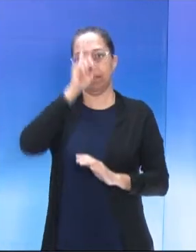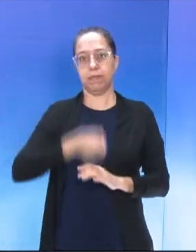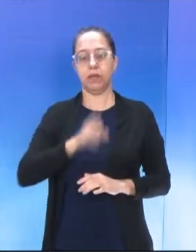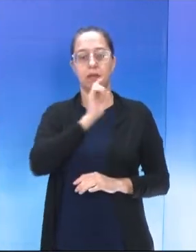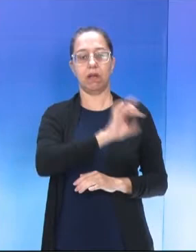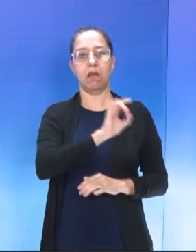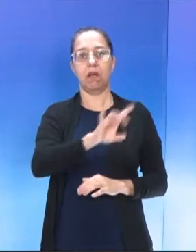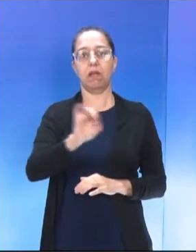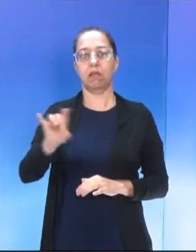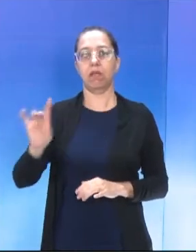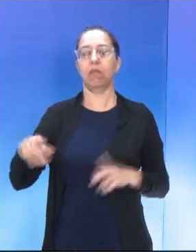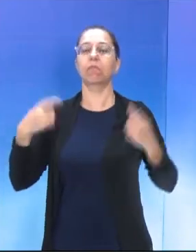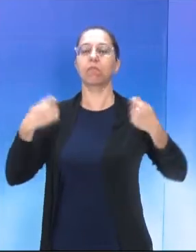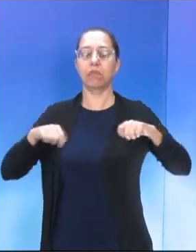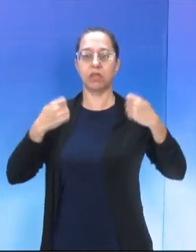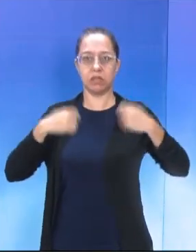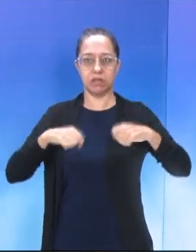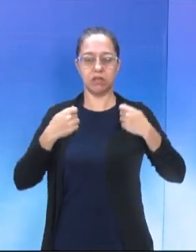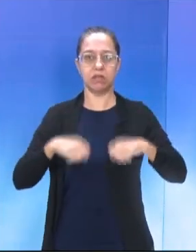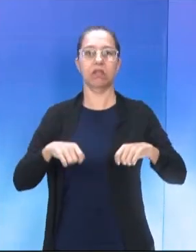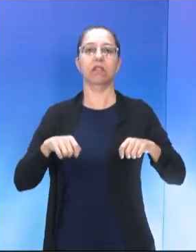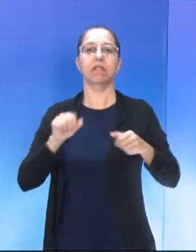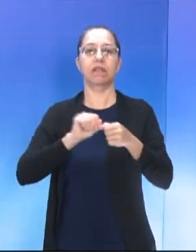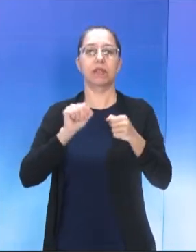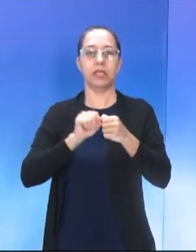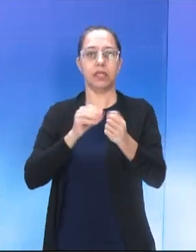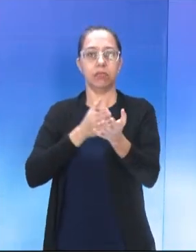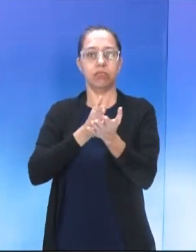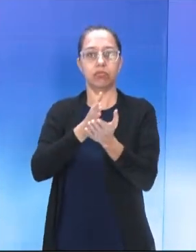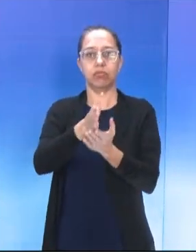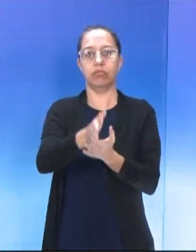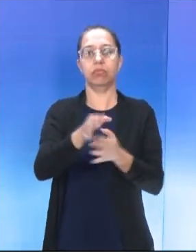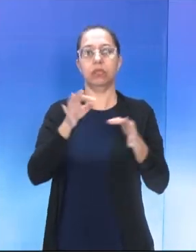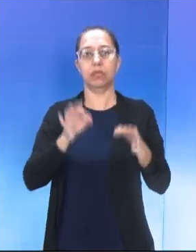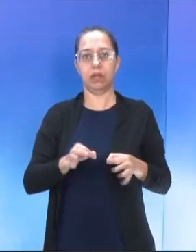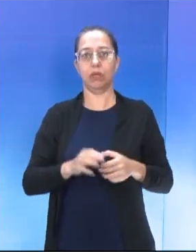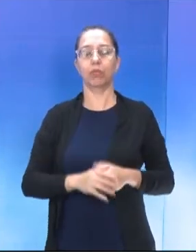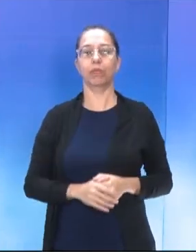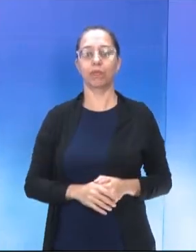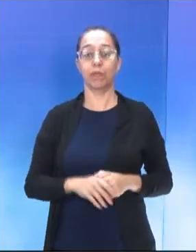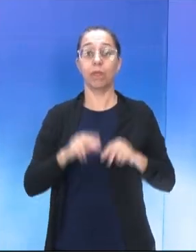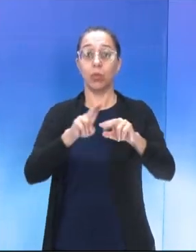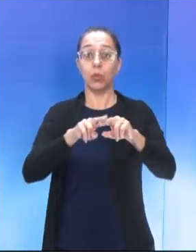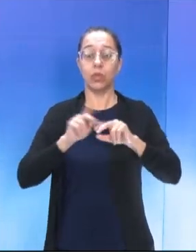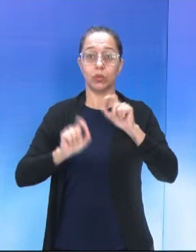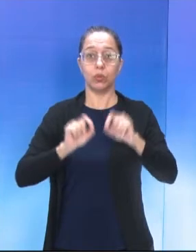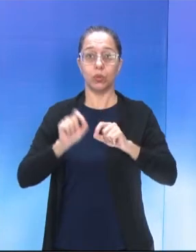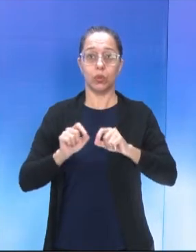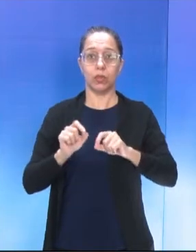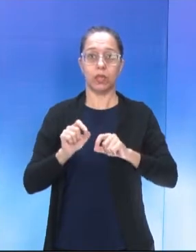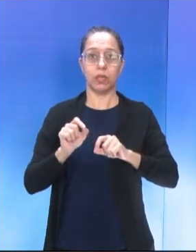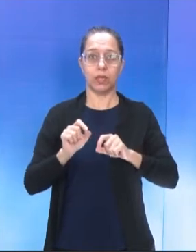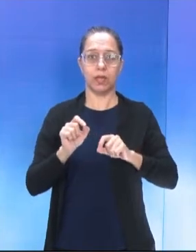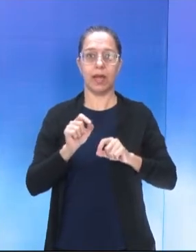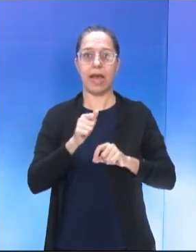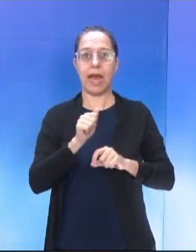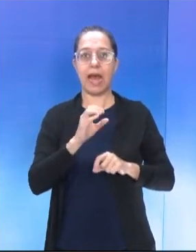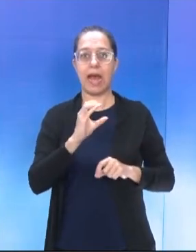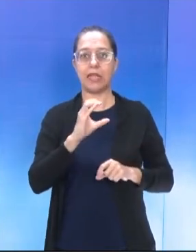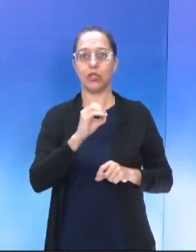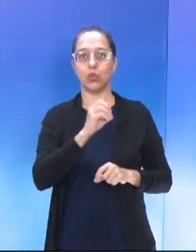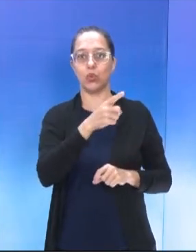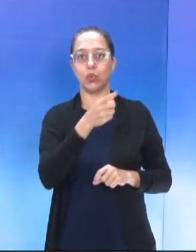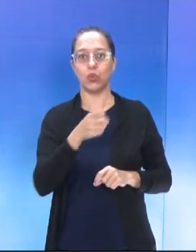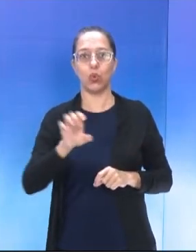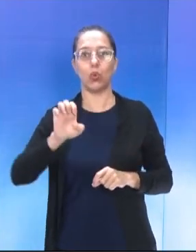um deve fazer ou deixar de fazer. Ok? Então, essas ações, na conclusão, qual pode ser